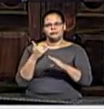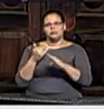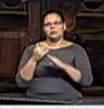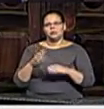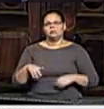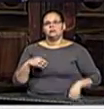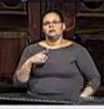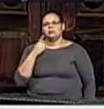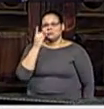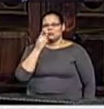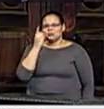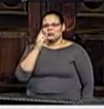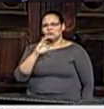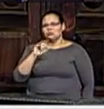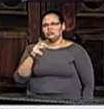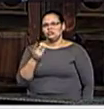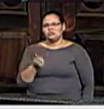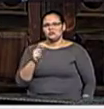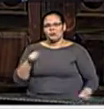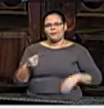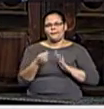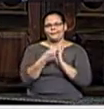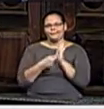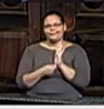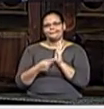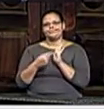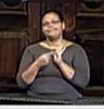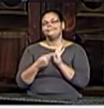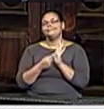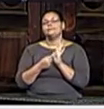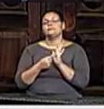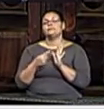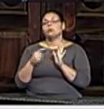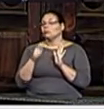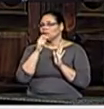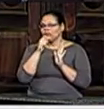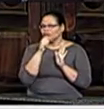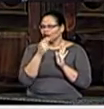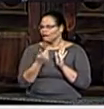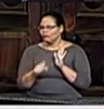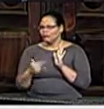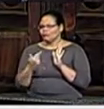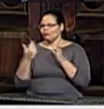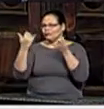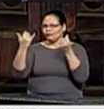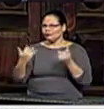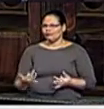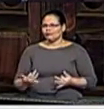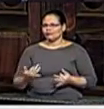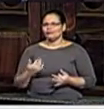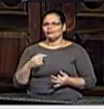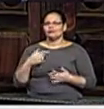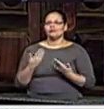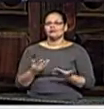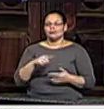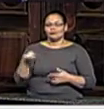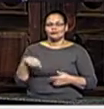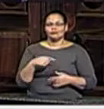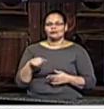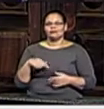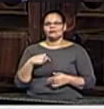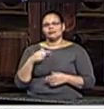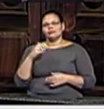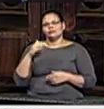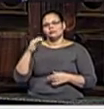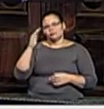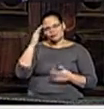deputada Cidinha Campos, uma matéria onde não tem uma justificativa que nos convença que aquilo que